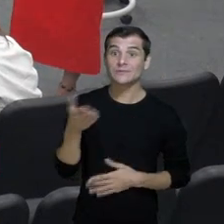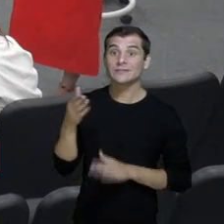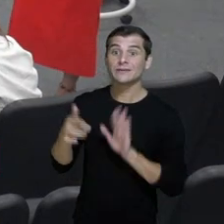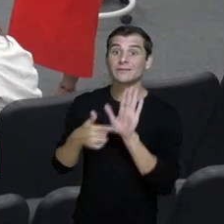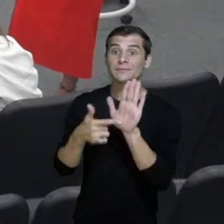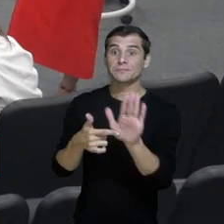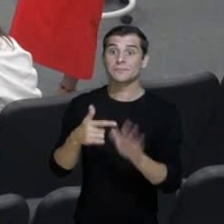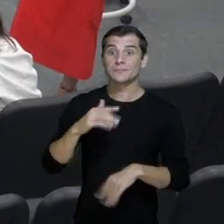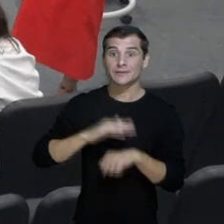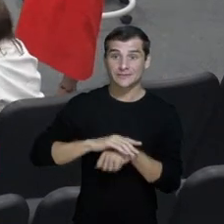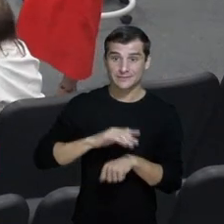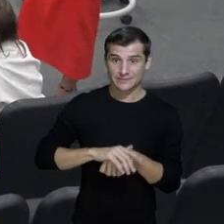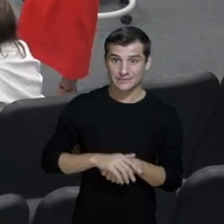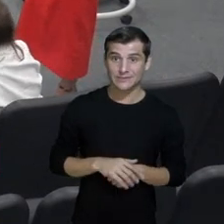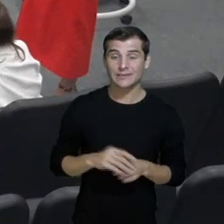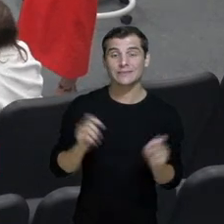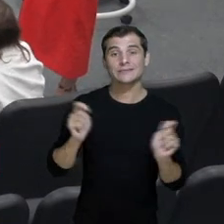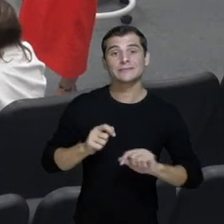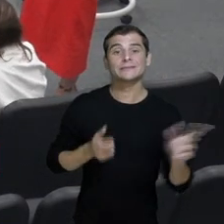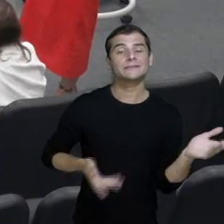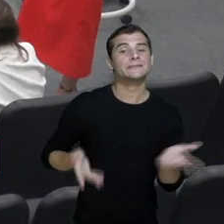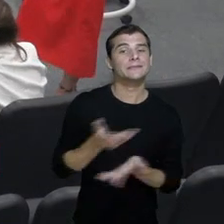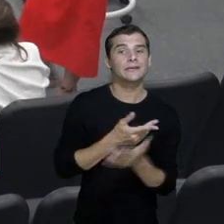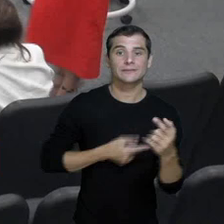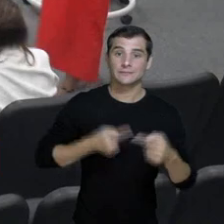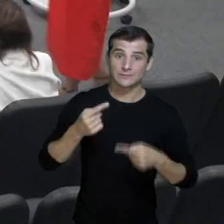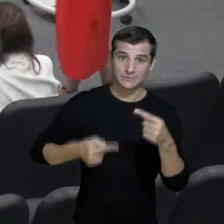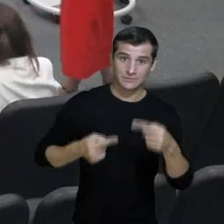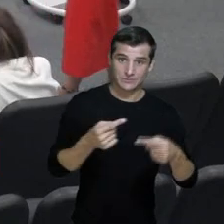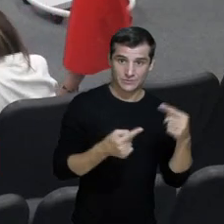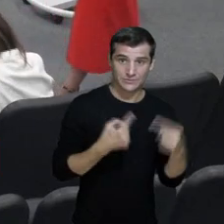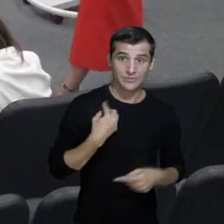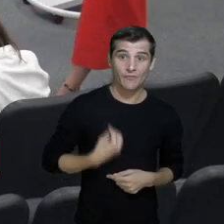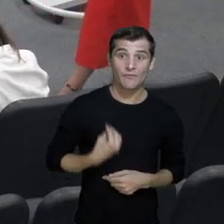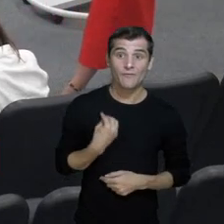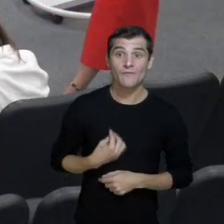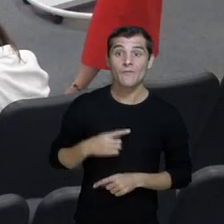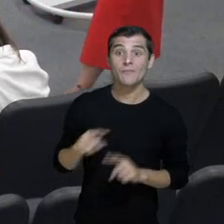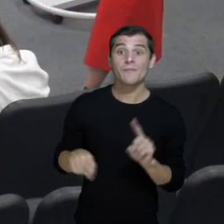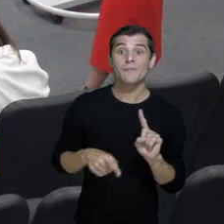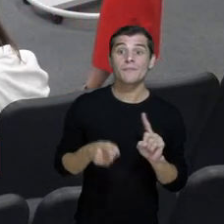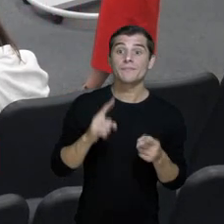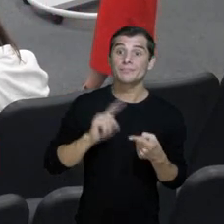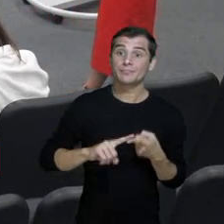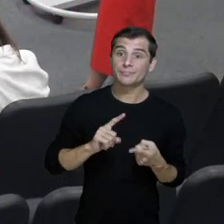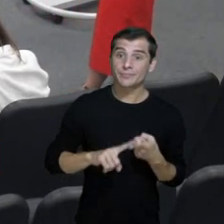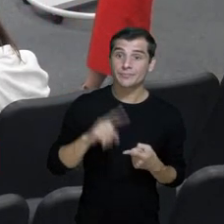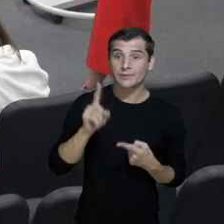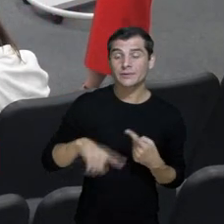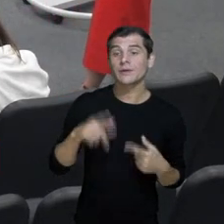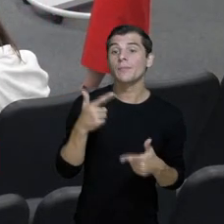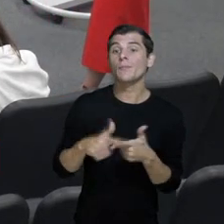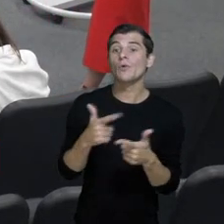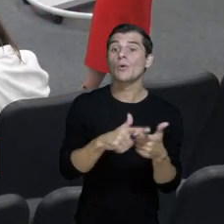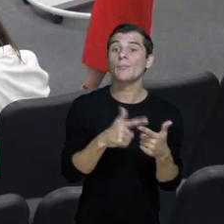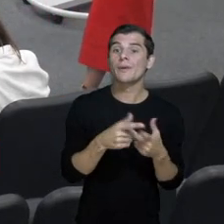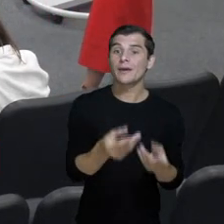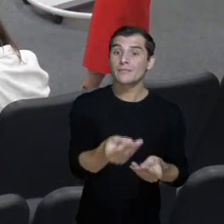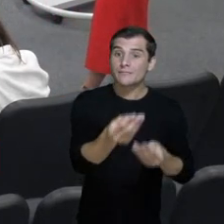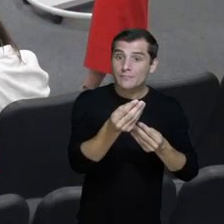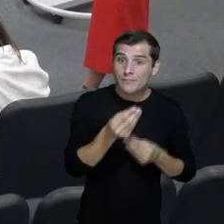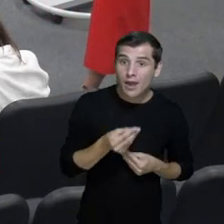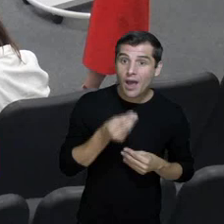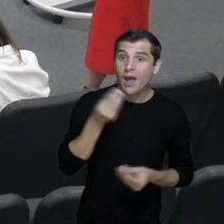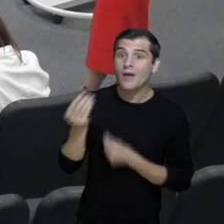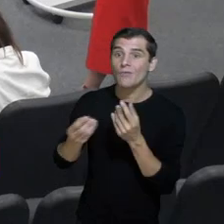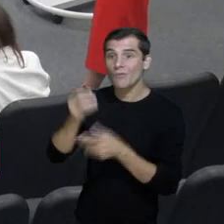contribuições também daquilo que vocês discutiram primeiro né que vocês possam ler o problema que vocês receberam e a solução ou